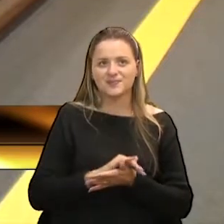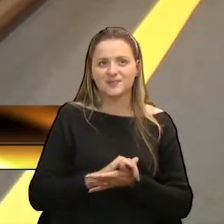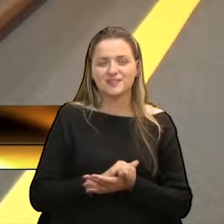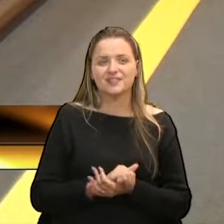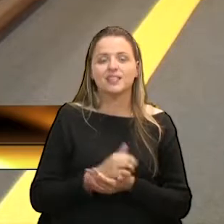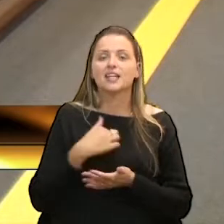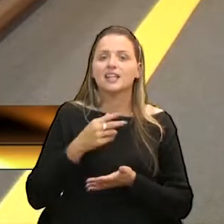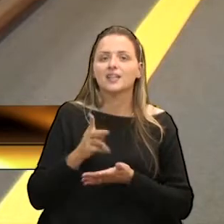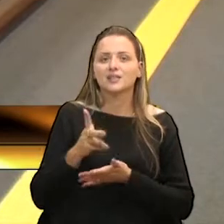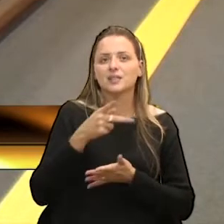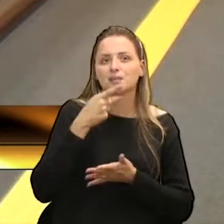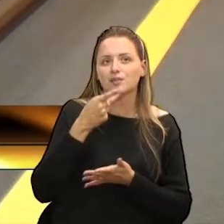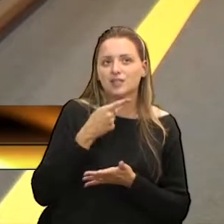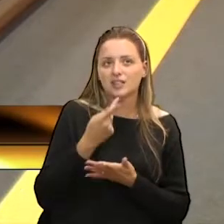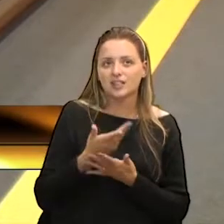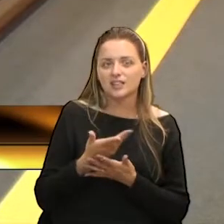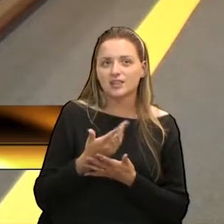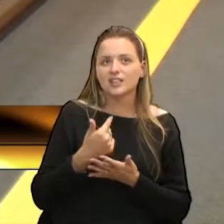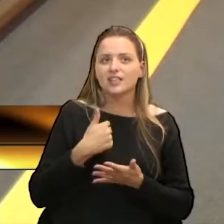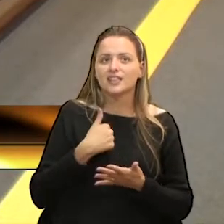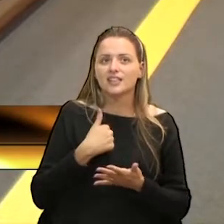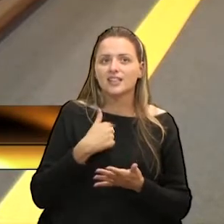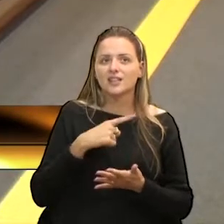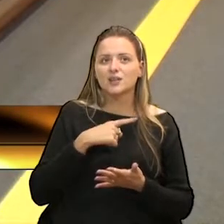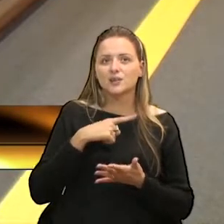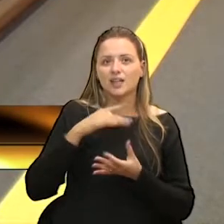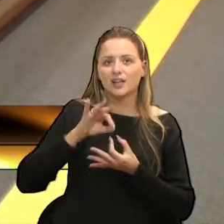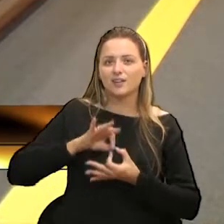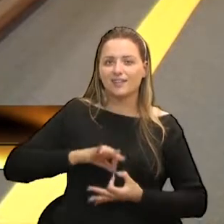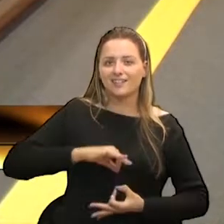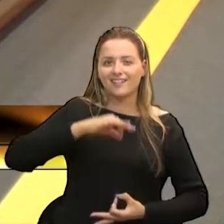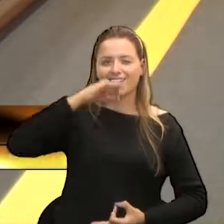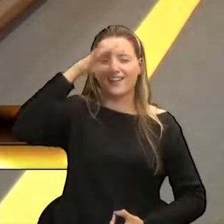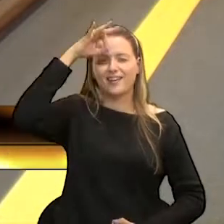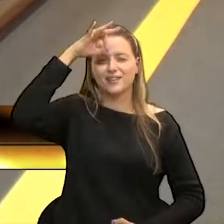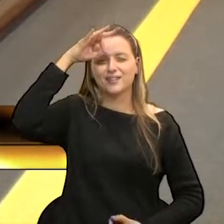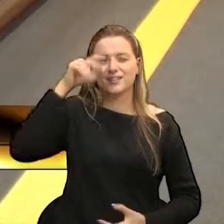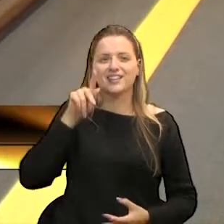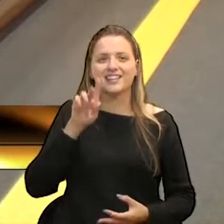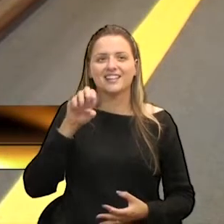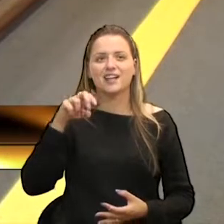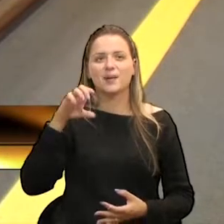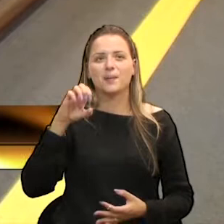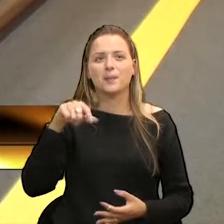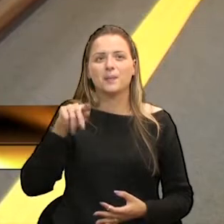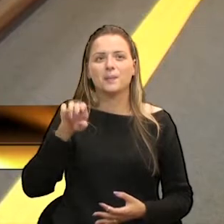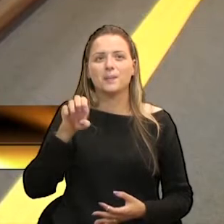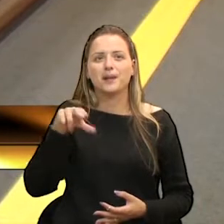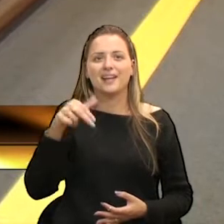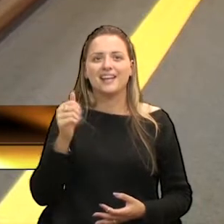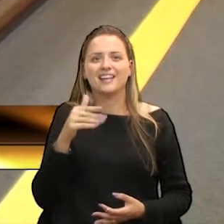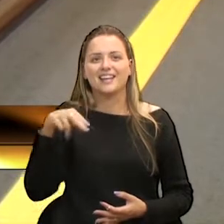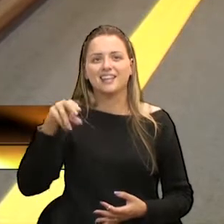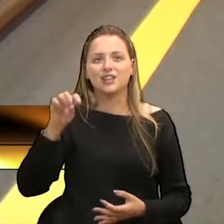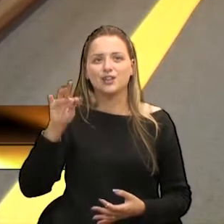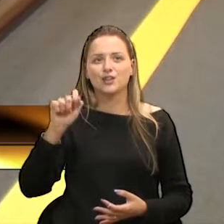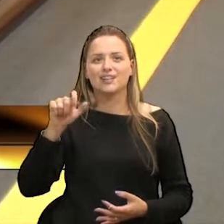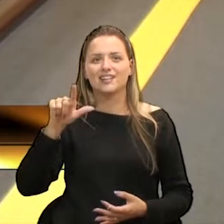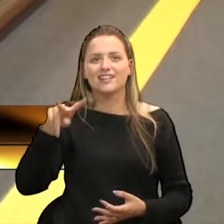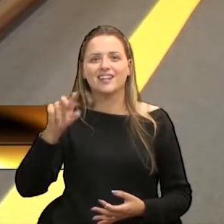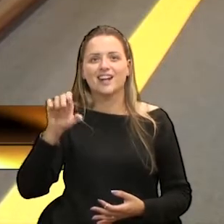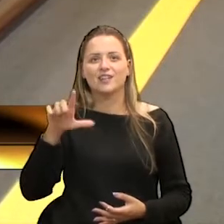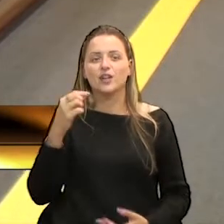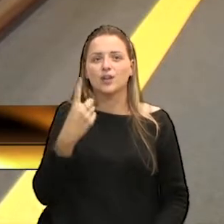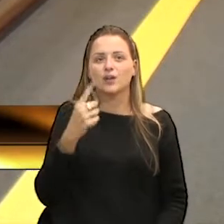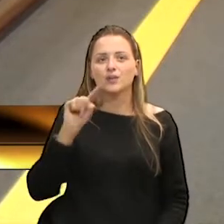Eu costumo dizer que eu tenho a mesma altura da pequena notável, da Carmen Miranda, que é 1,55 m. Aí eu